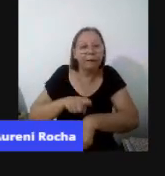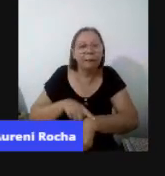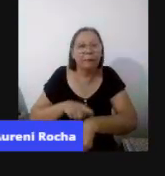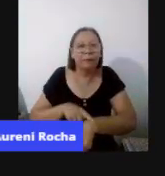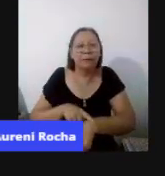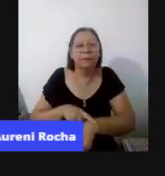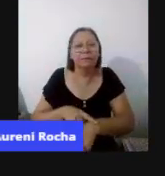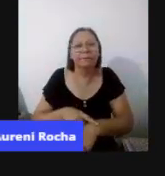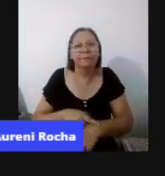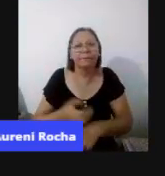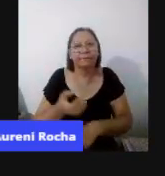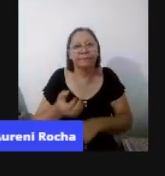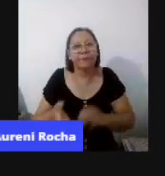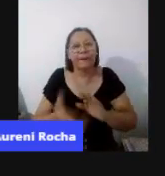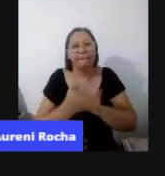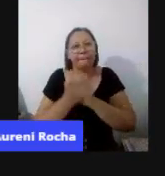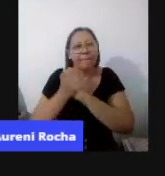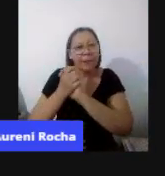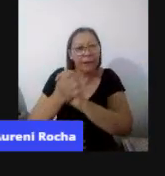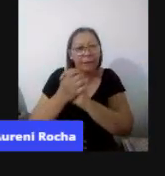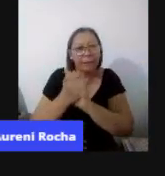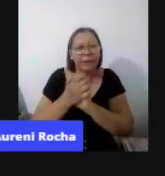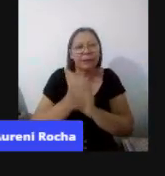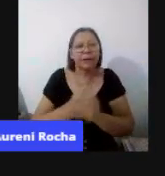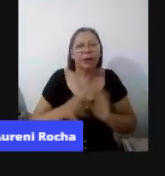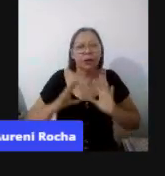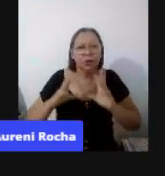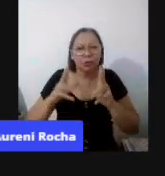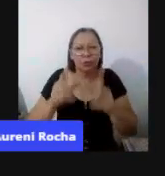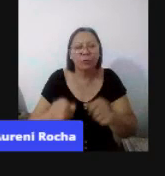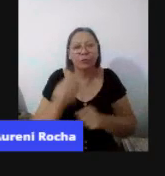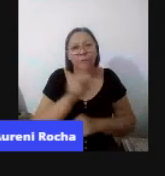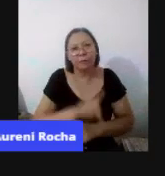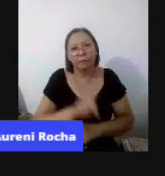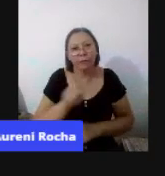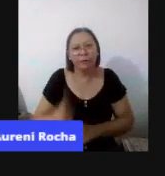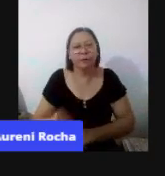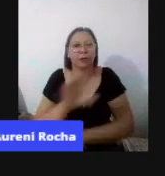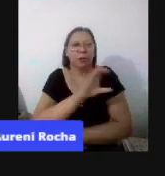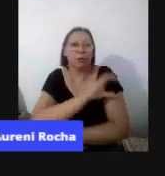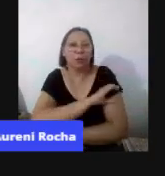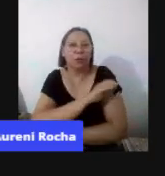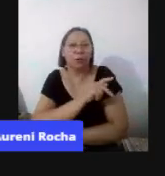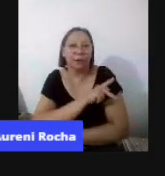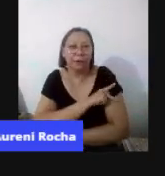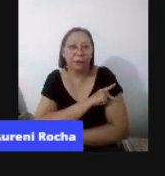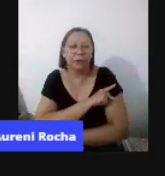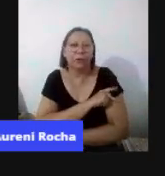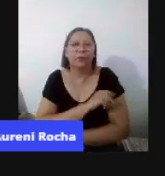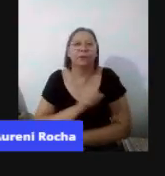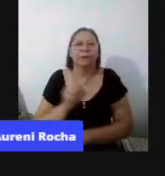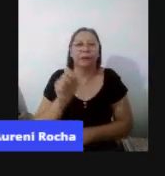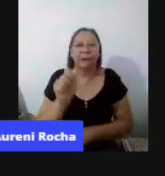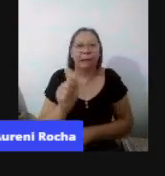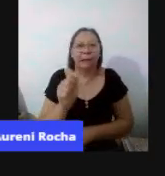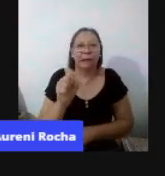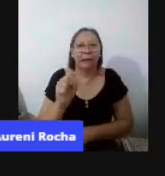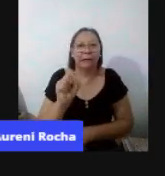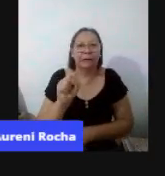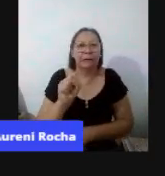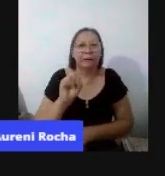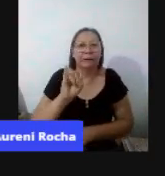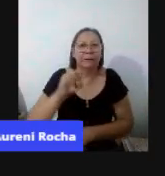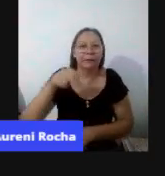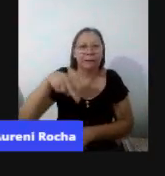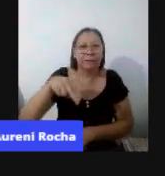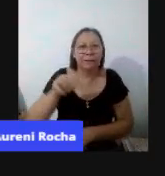a todos os professores, coordenadores, diretores, as assistentes também. Então, assim, todos vocês que já